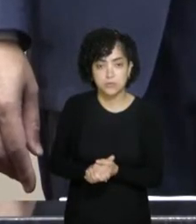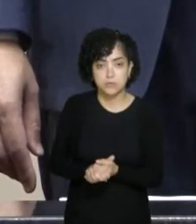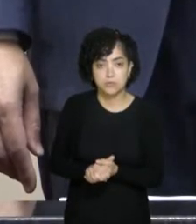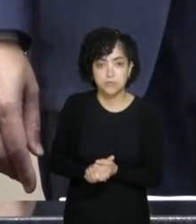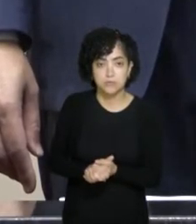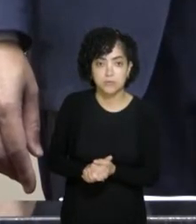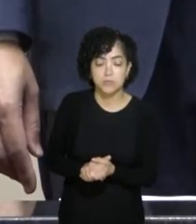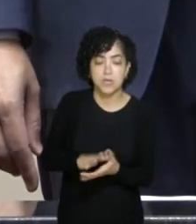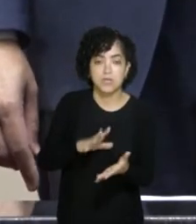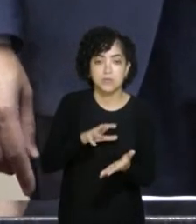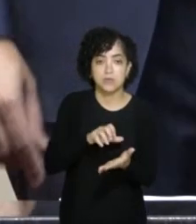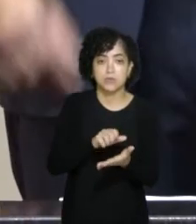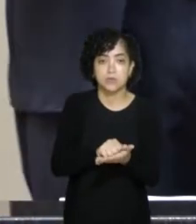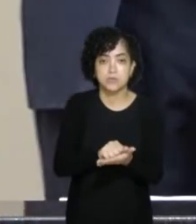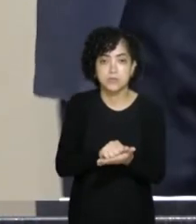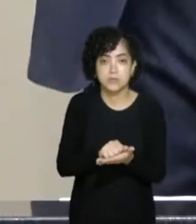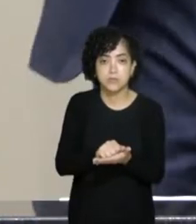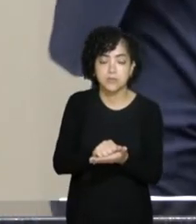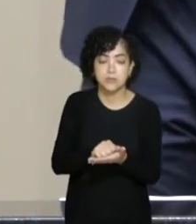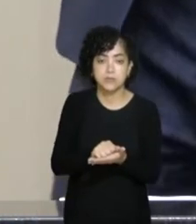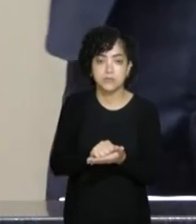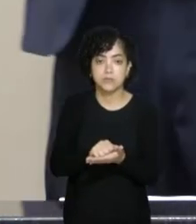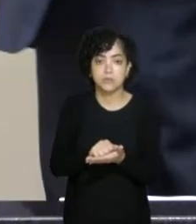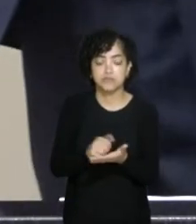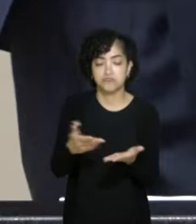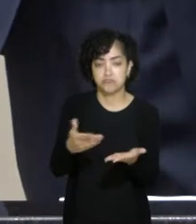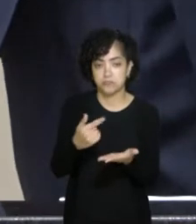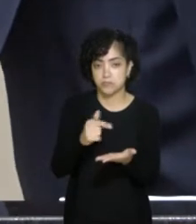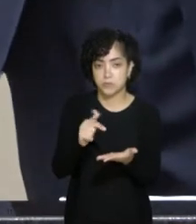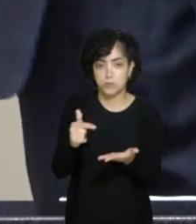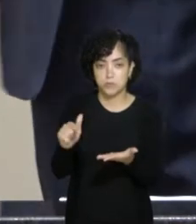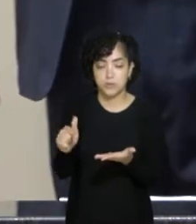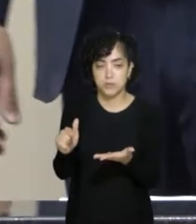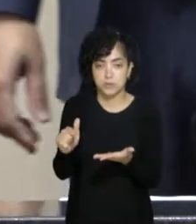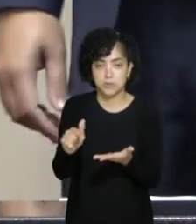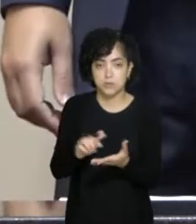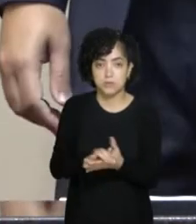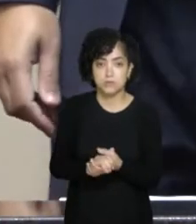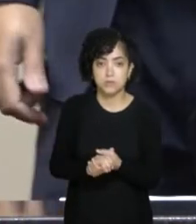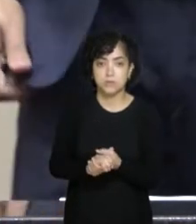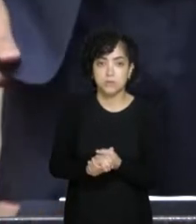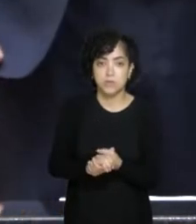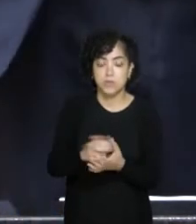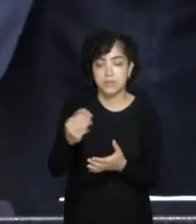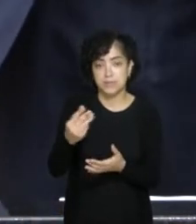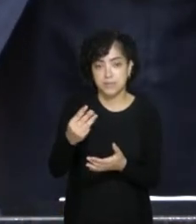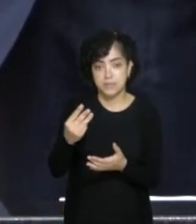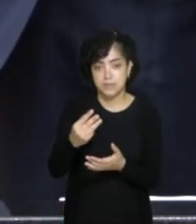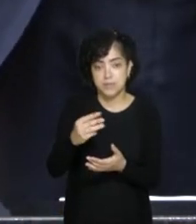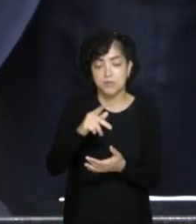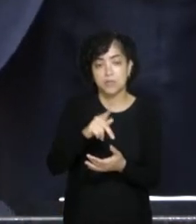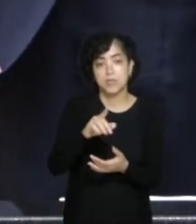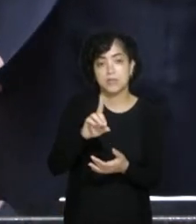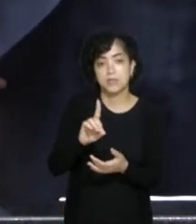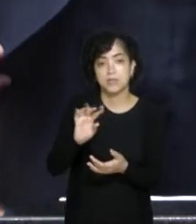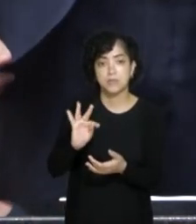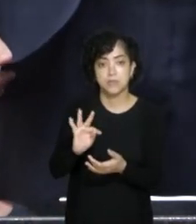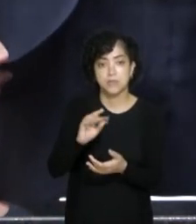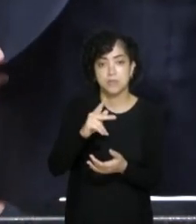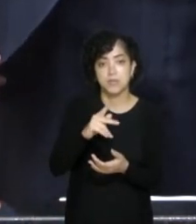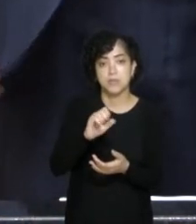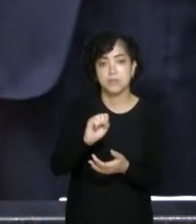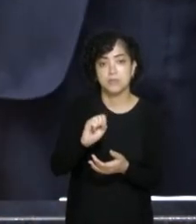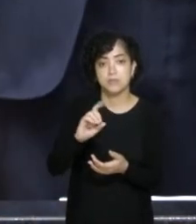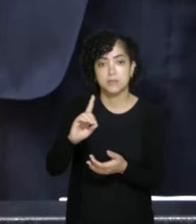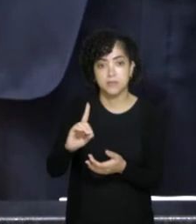Não havendo quem faça uso do horário do PL, terceiro ao bloco PDT, PSDB